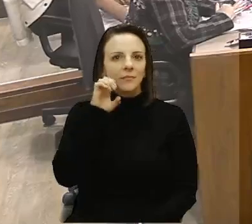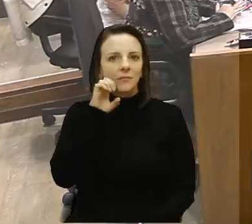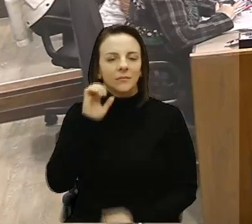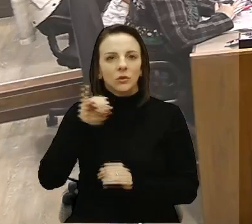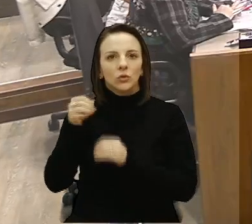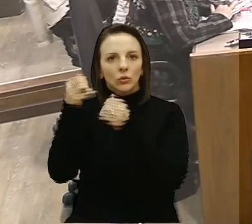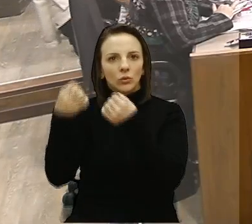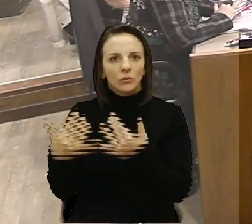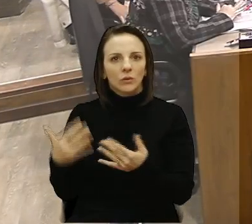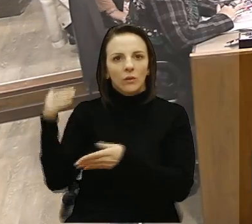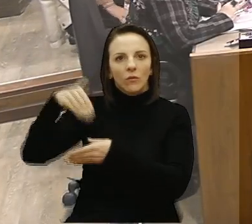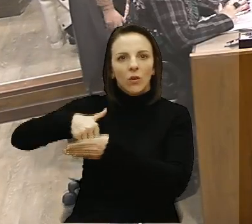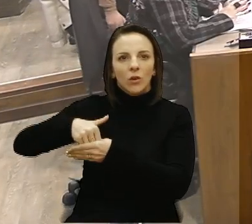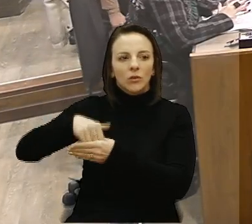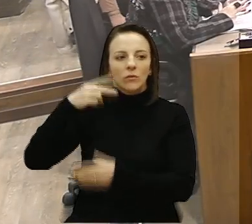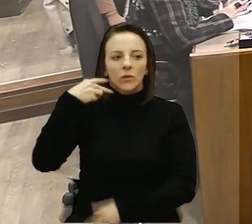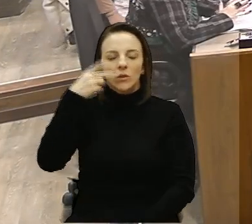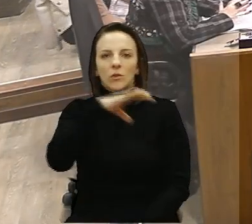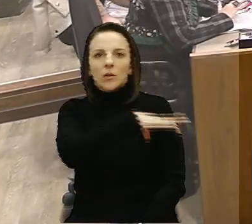vereador Ramon Teles.